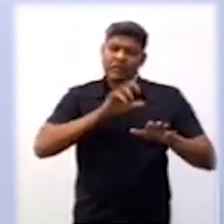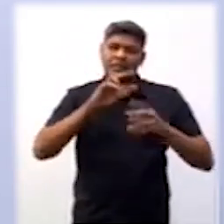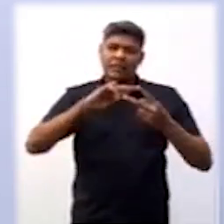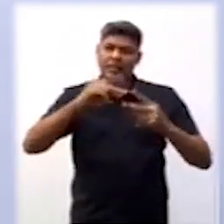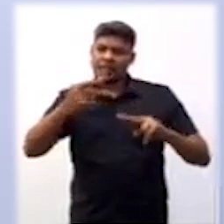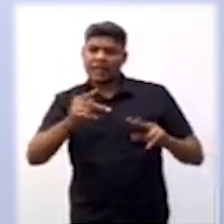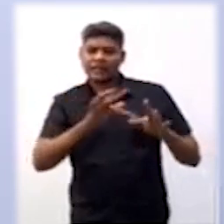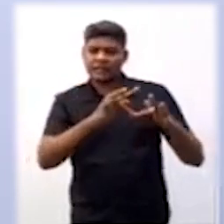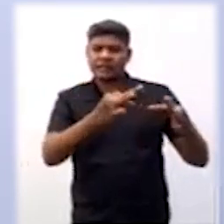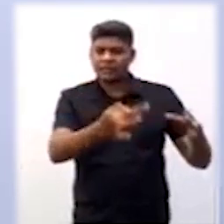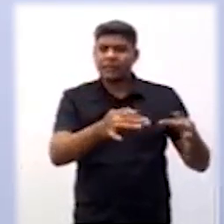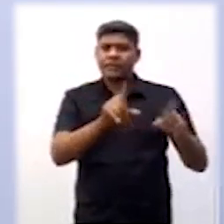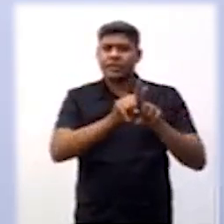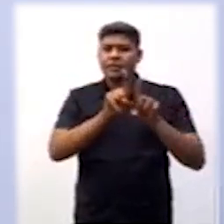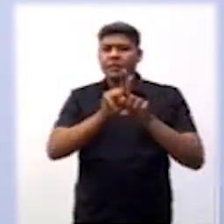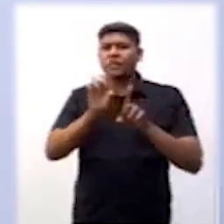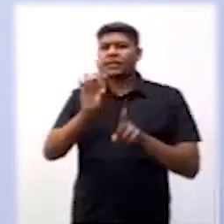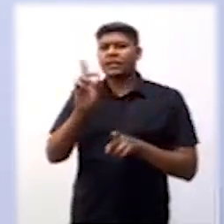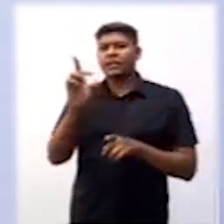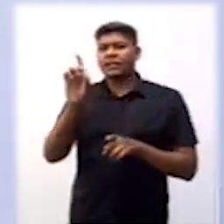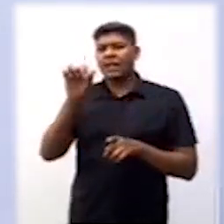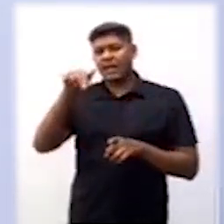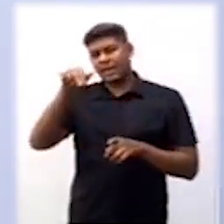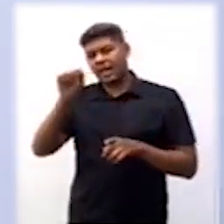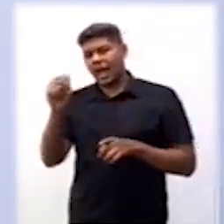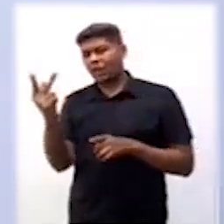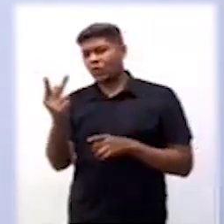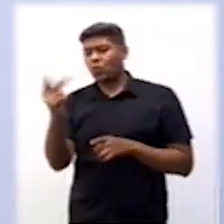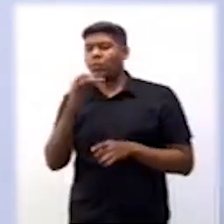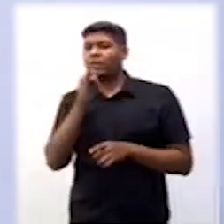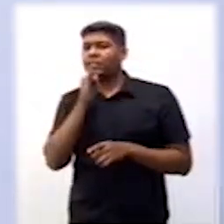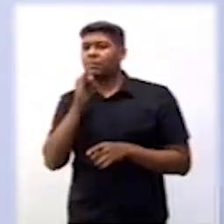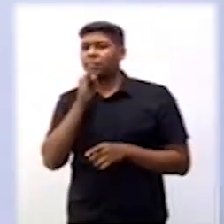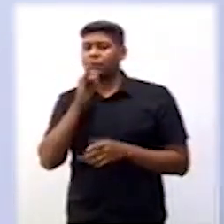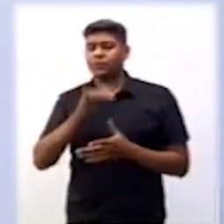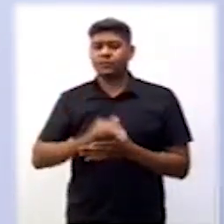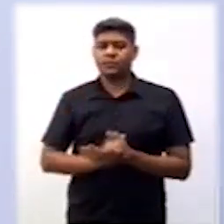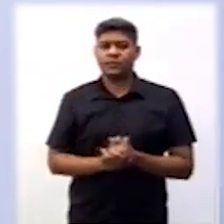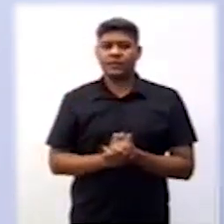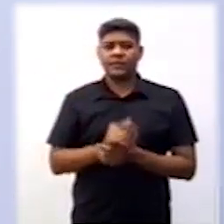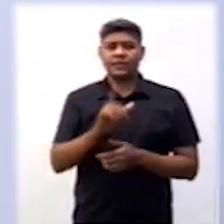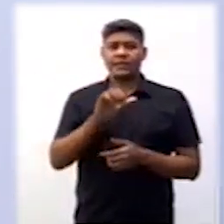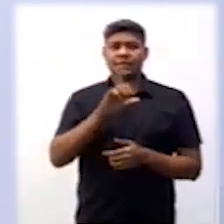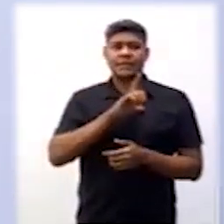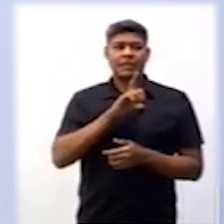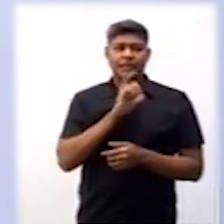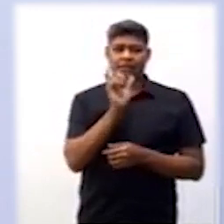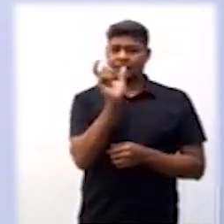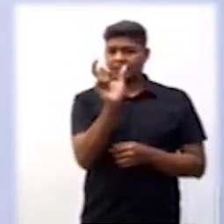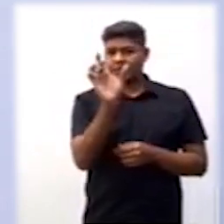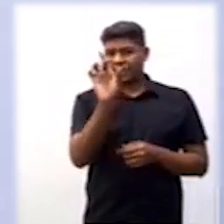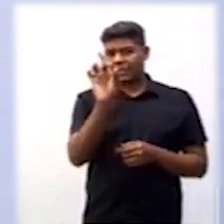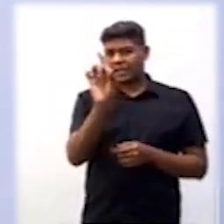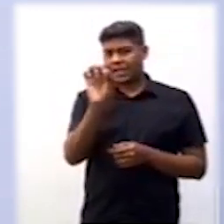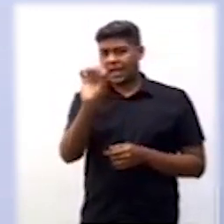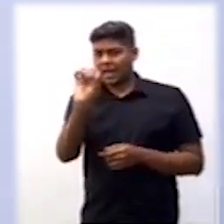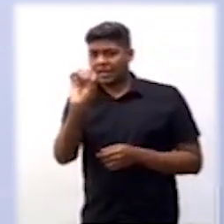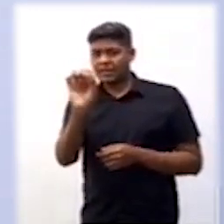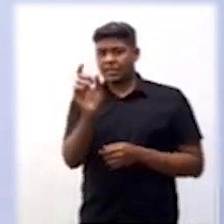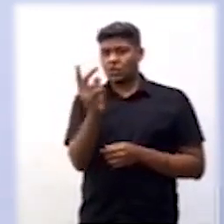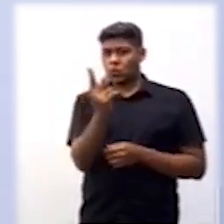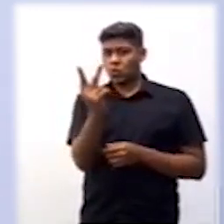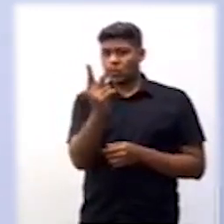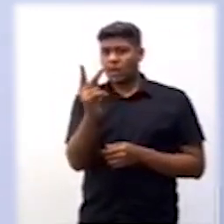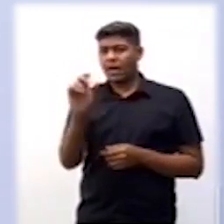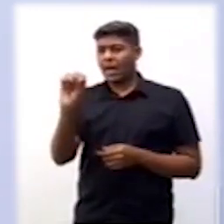nos vírus, e RNA de cadeia dupla. Eu vou dar exemplo aqui para vocês. Existe, então, DS, quer dizer o quê? Dupla, SS quer dizer